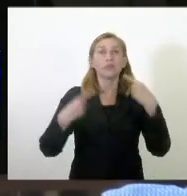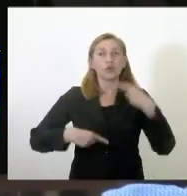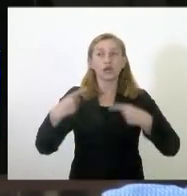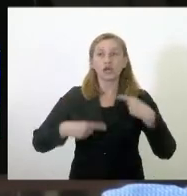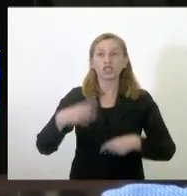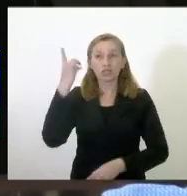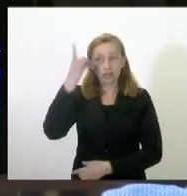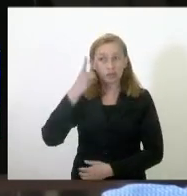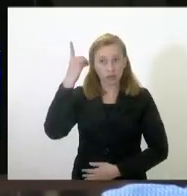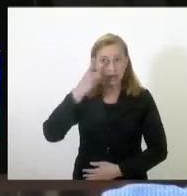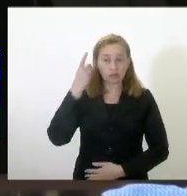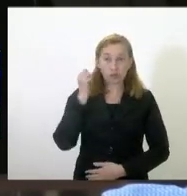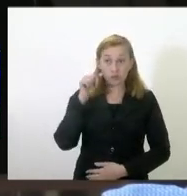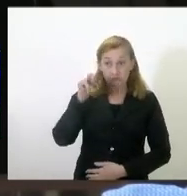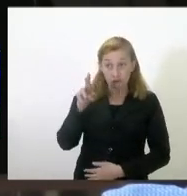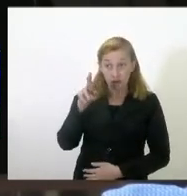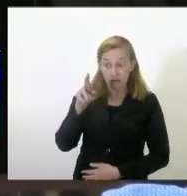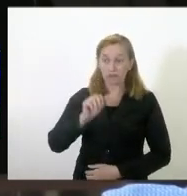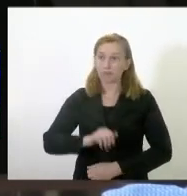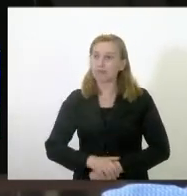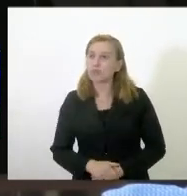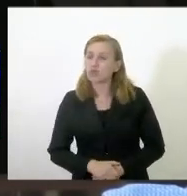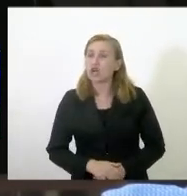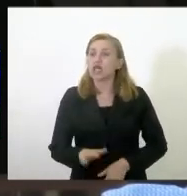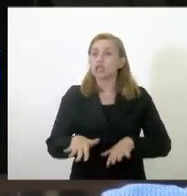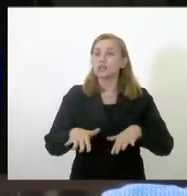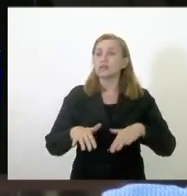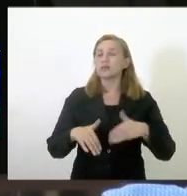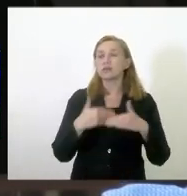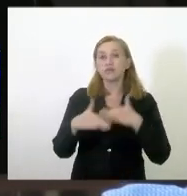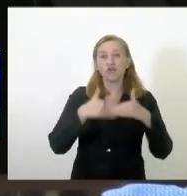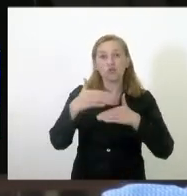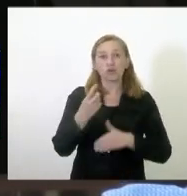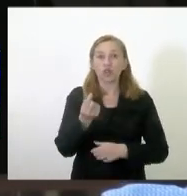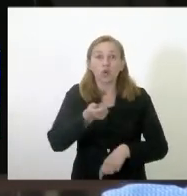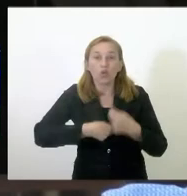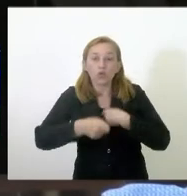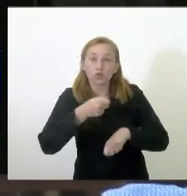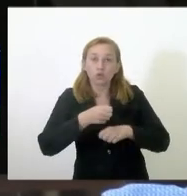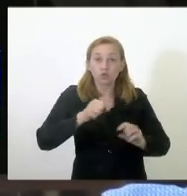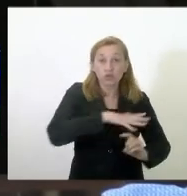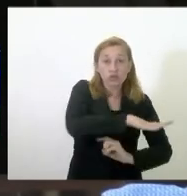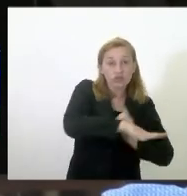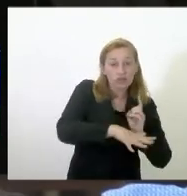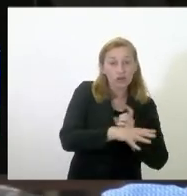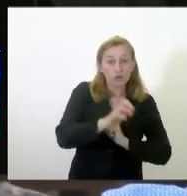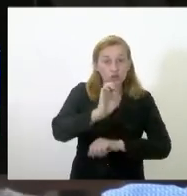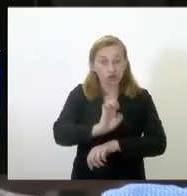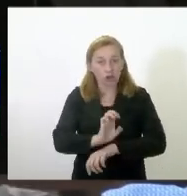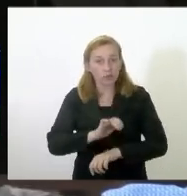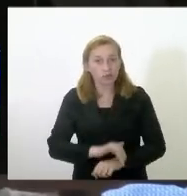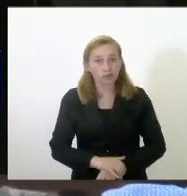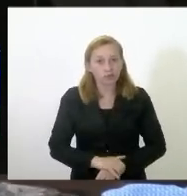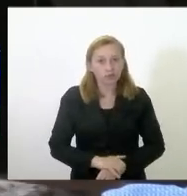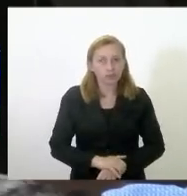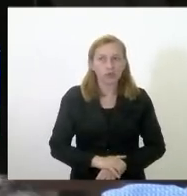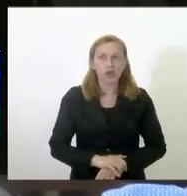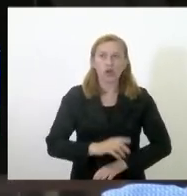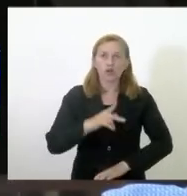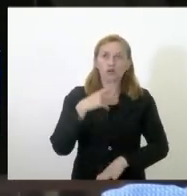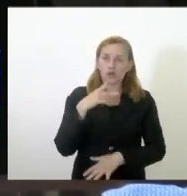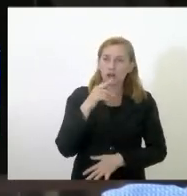deputado Rosenberg Reis, de desenvolvimento econômico e social do Estado. Eu dizia